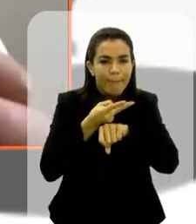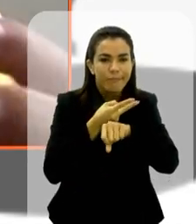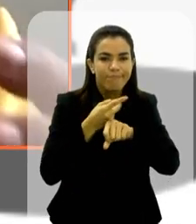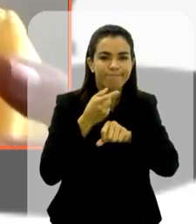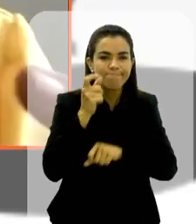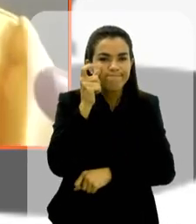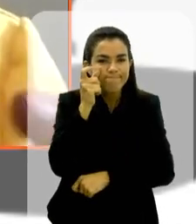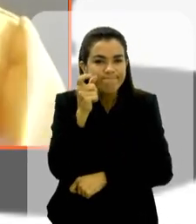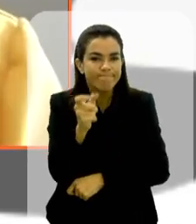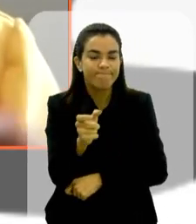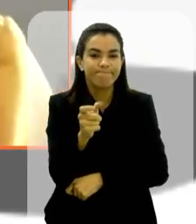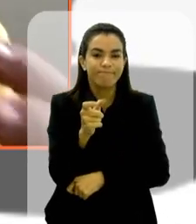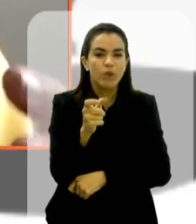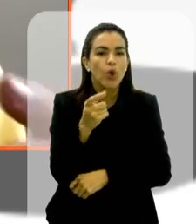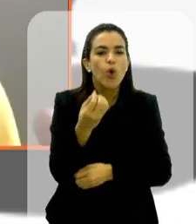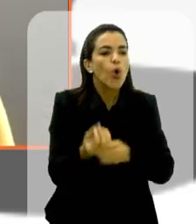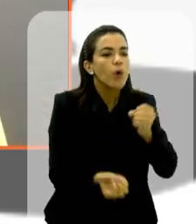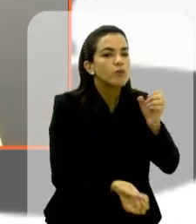a origem histórica